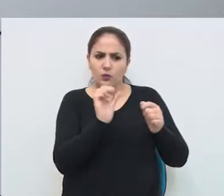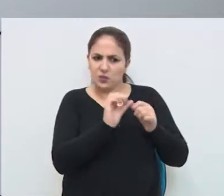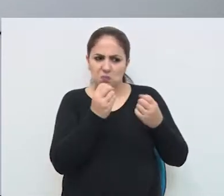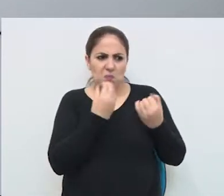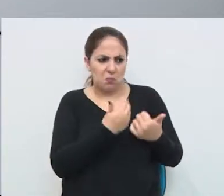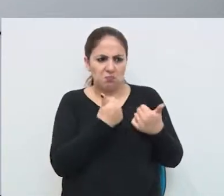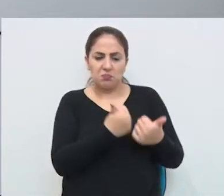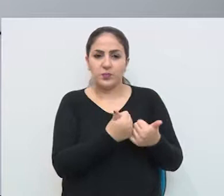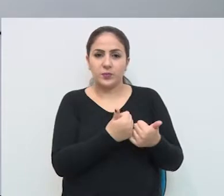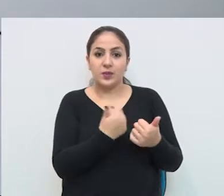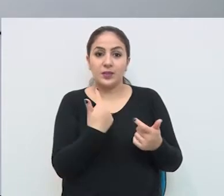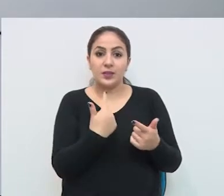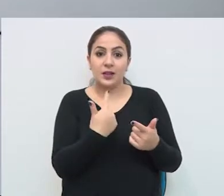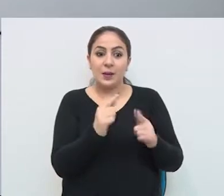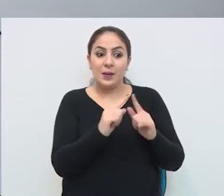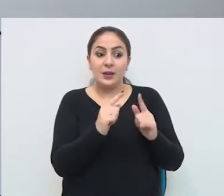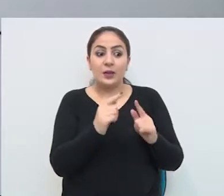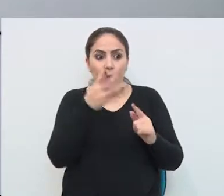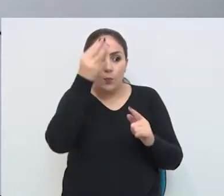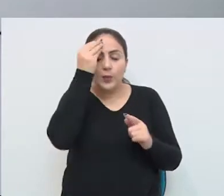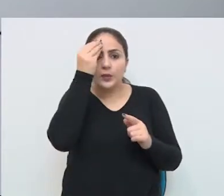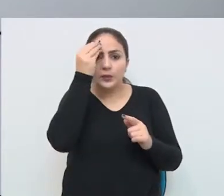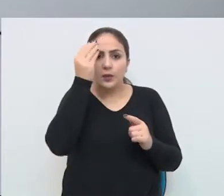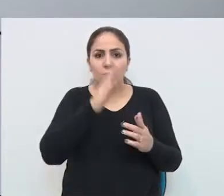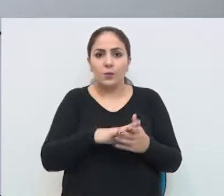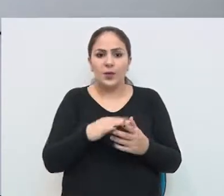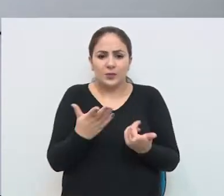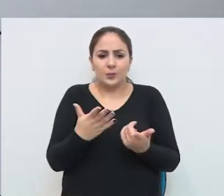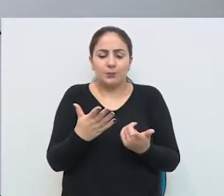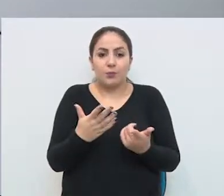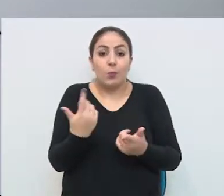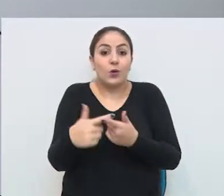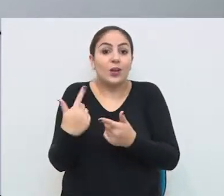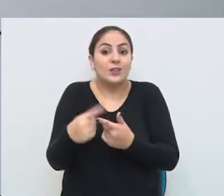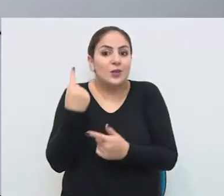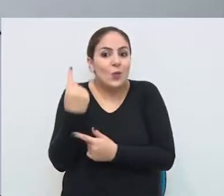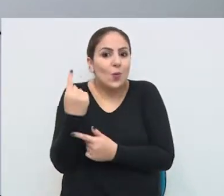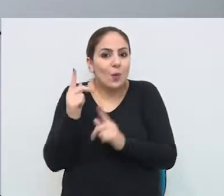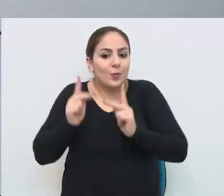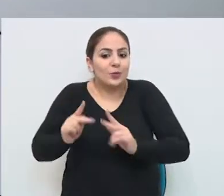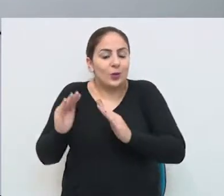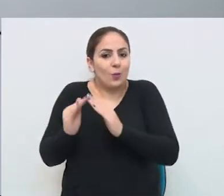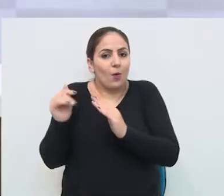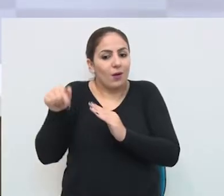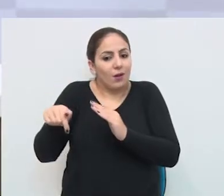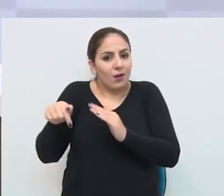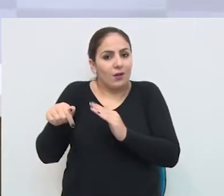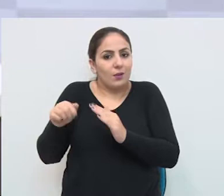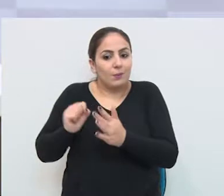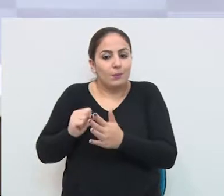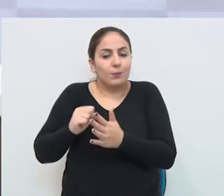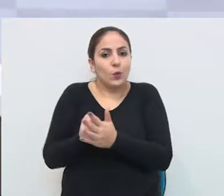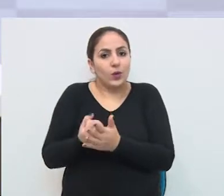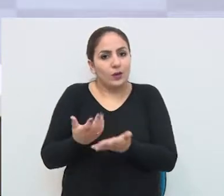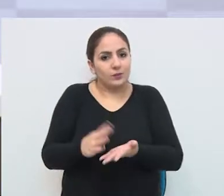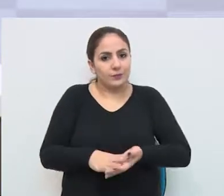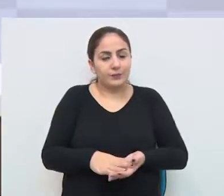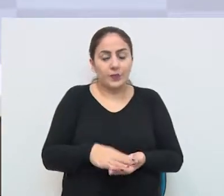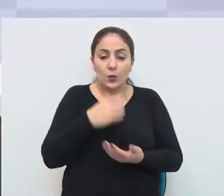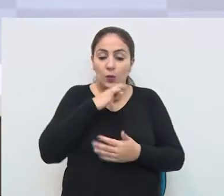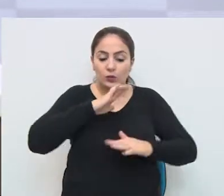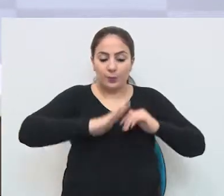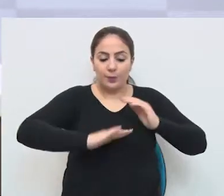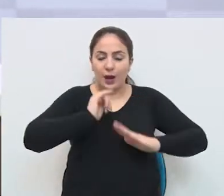bom grado, pois entendeu a necessidade, mas por petulância de um morador, as obras foram paradas. São práticas, me desculpe